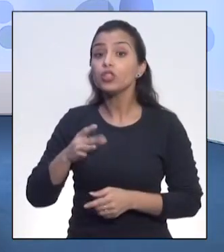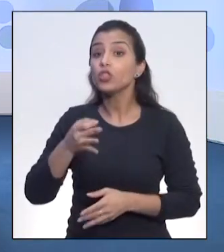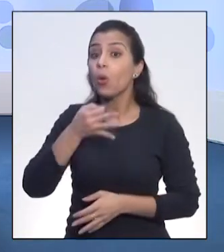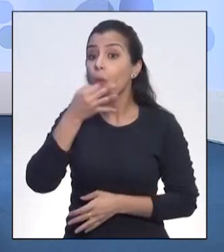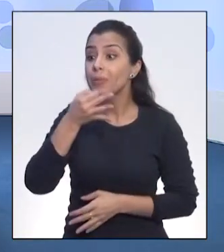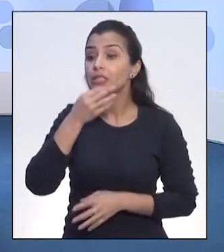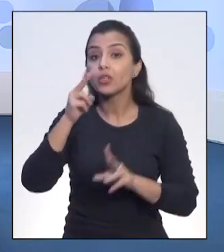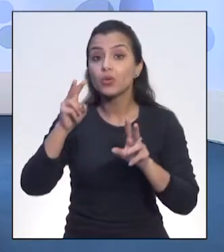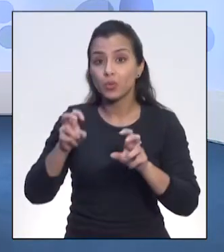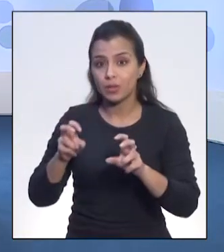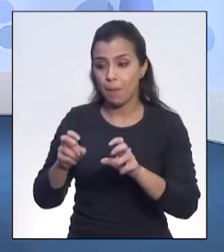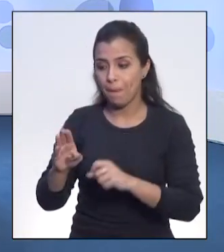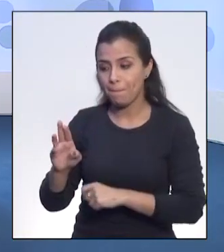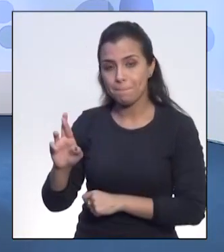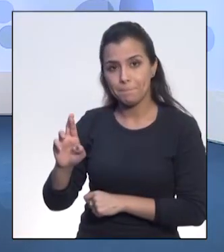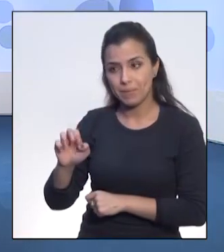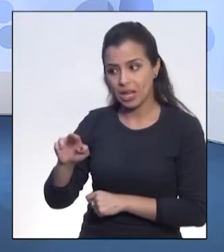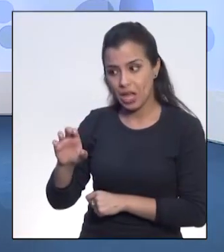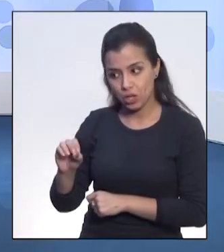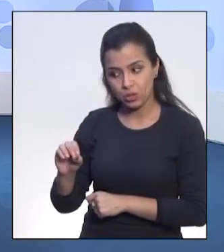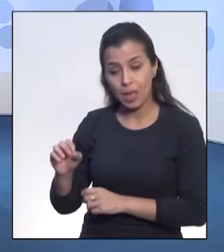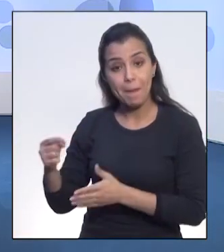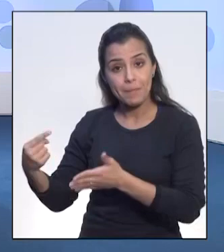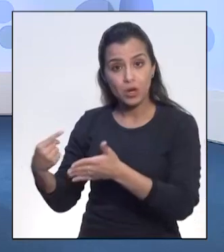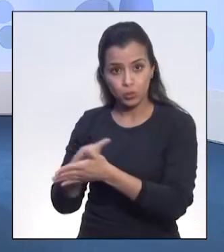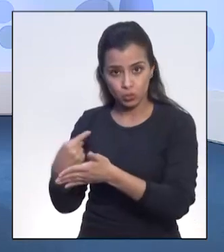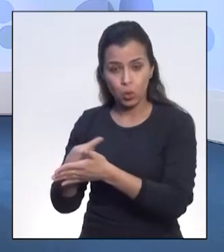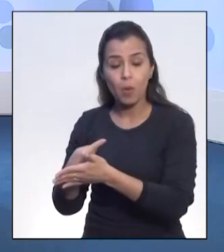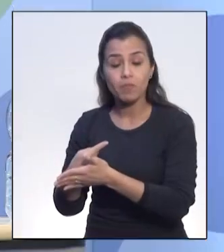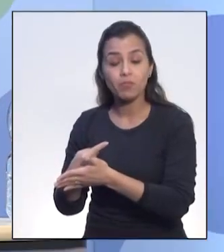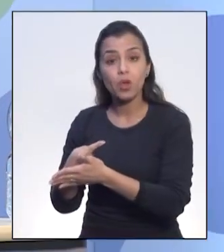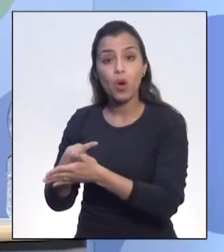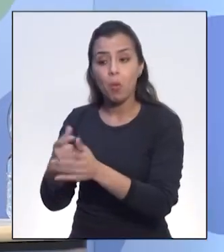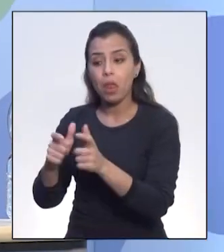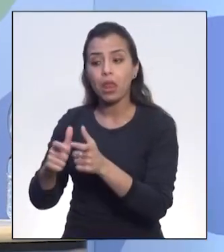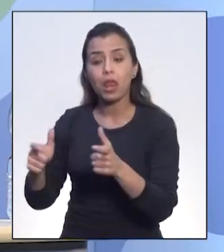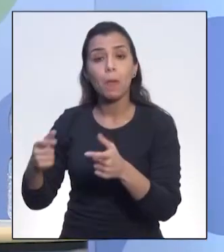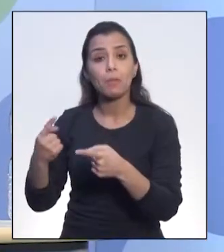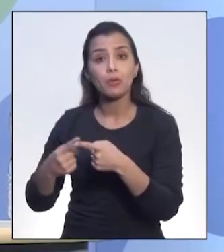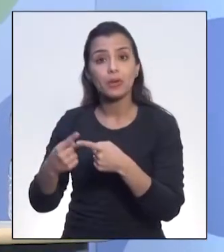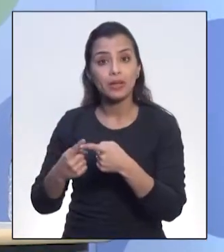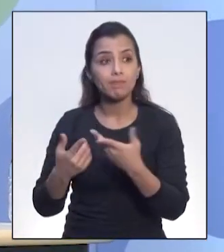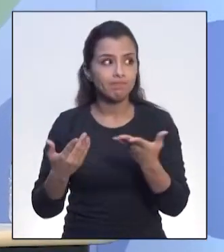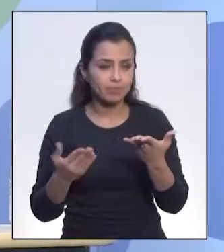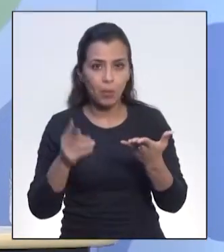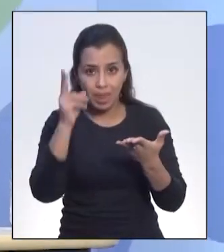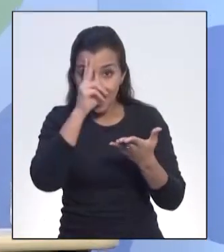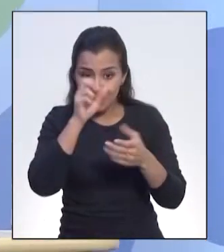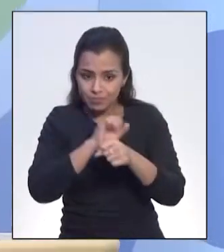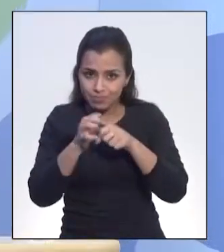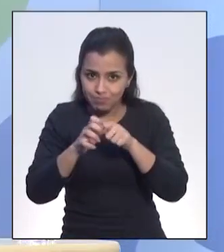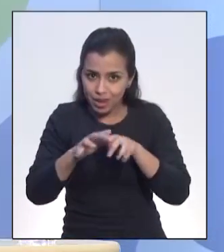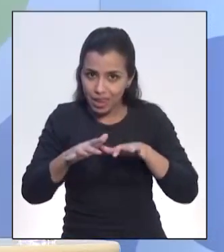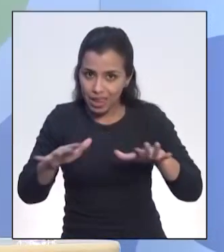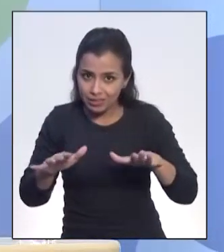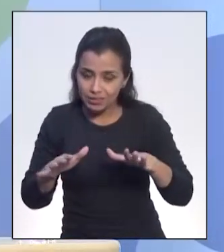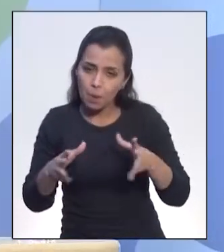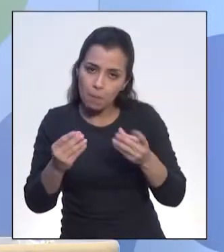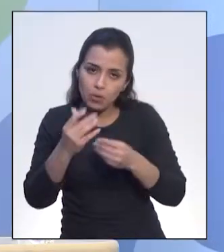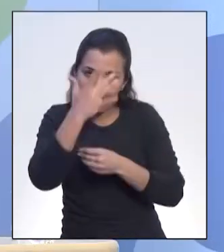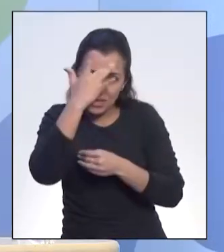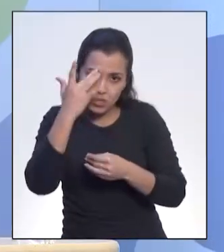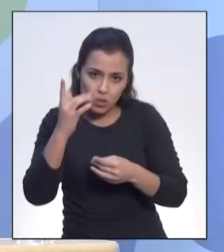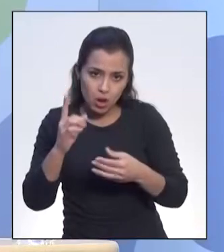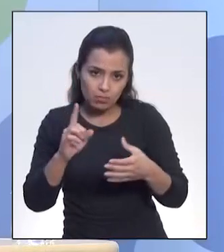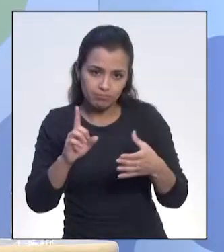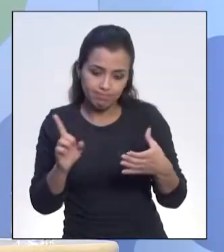perguntou sobre por que houve esse crescimento na agressão. A gente tem que lembrar que, por exemplo, a gente está numa pandemia, faz com que as pessoas estejam em casa, né,